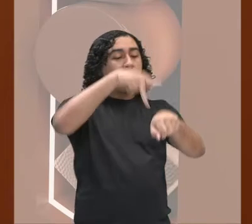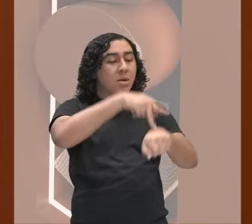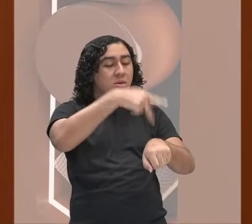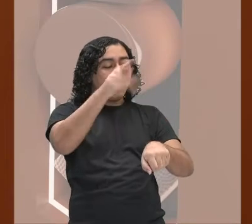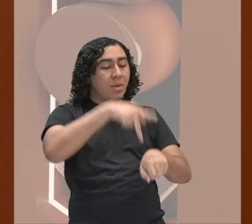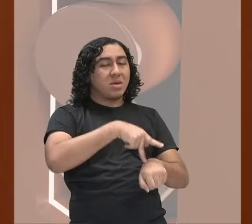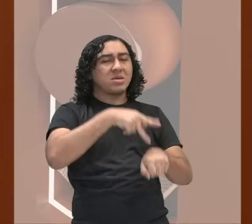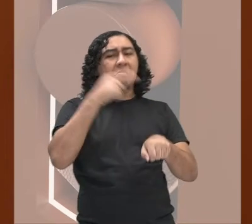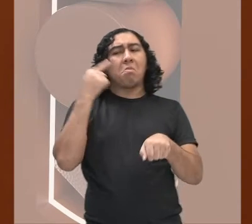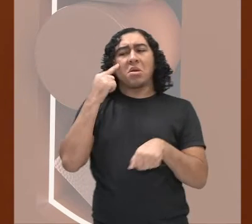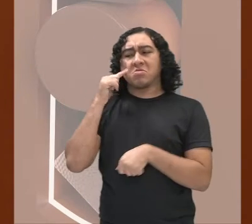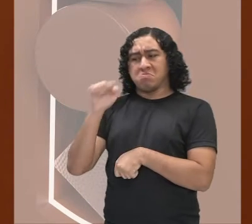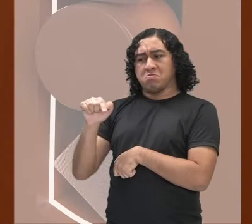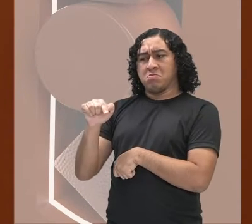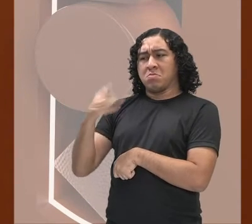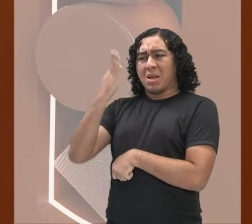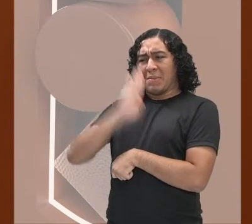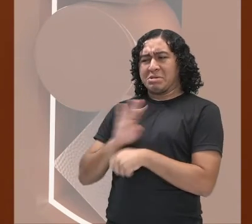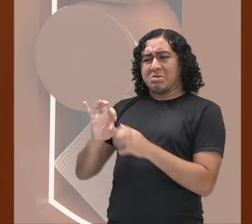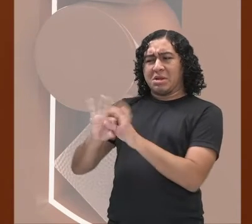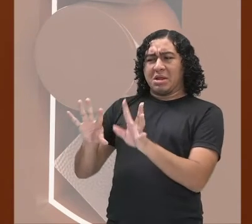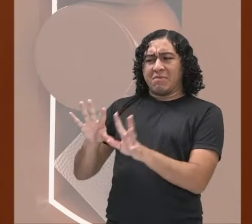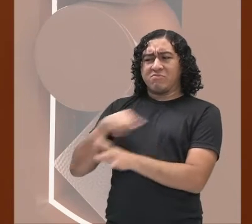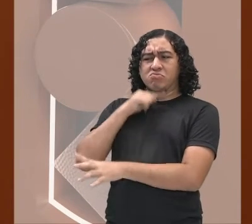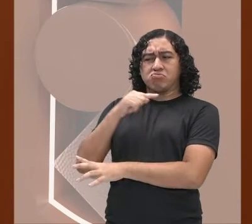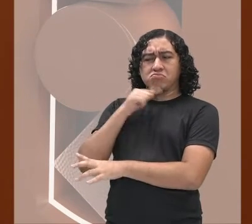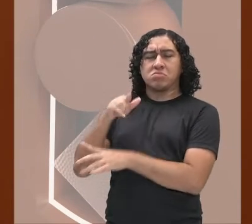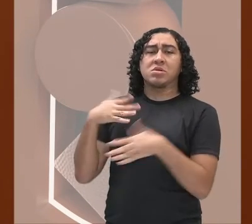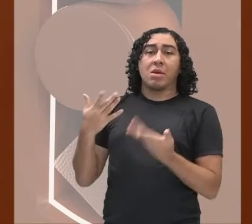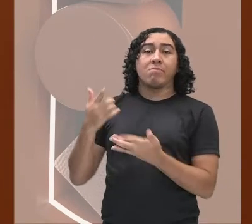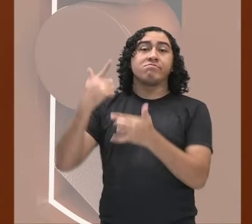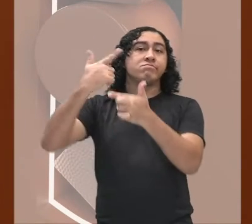reconhecerem a sua independência, você vai ter dificuldades